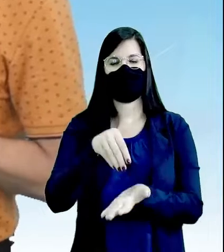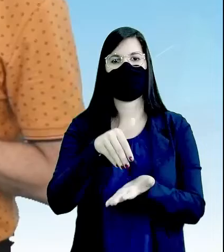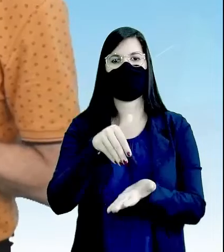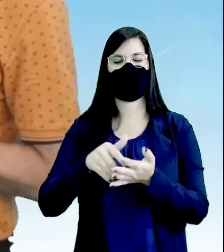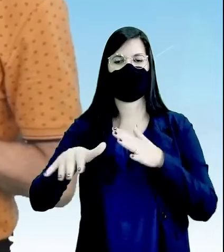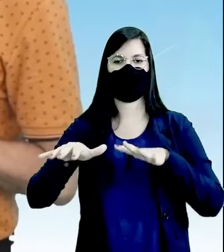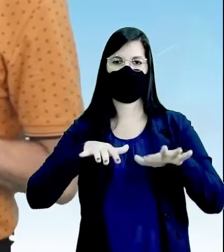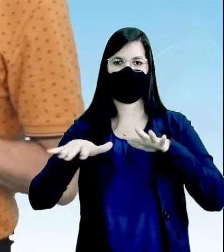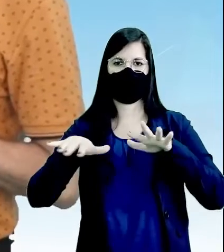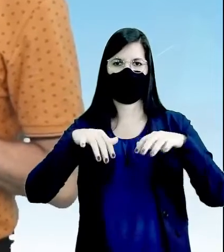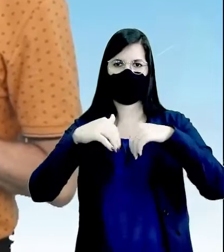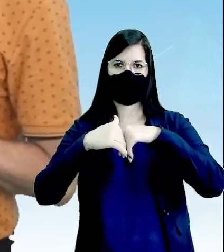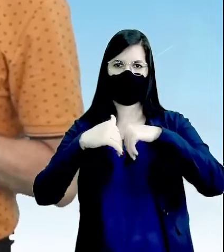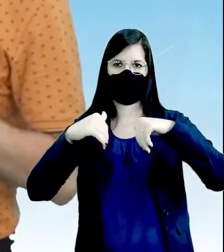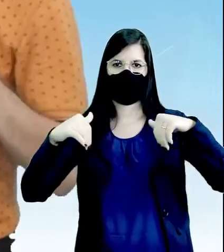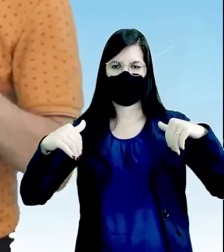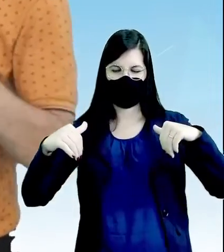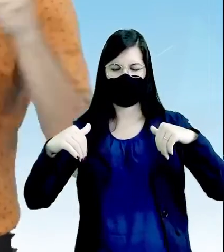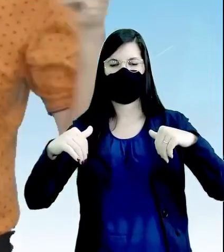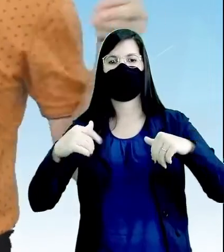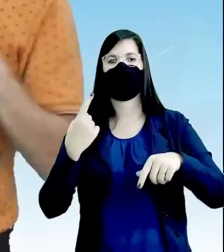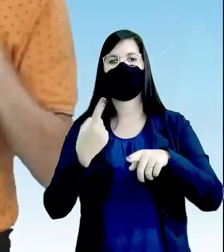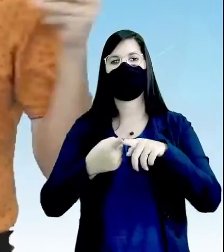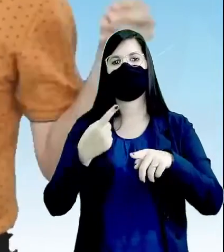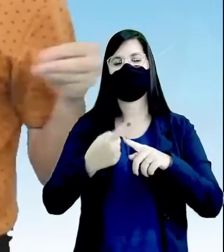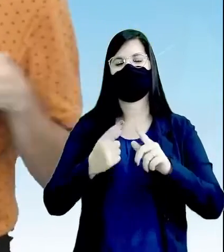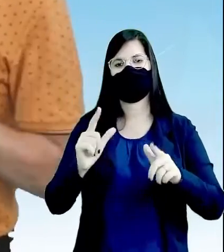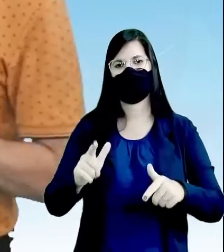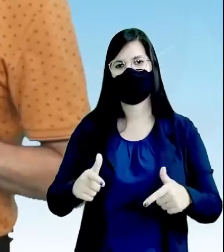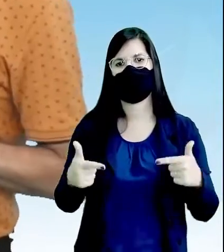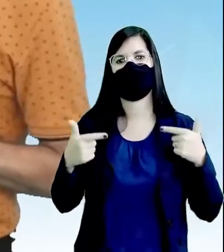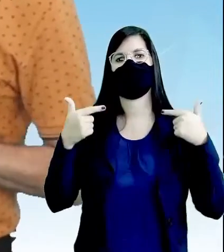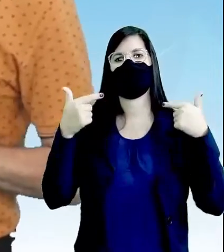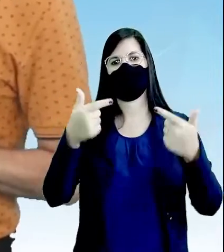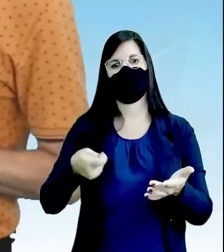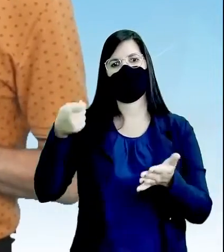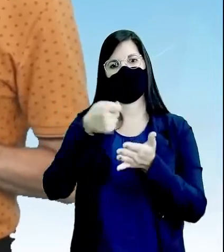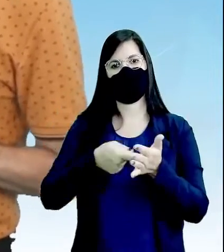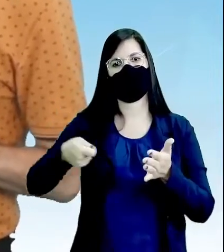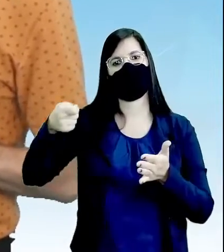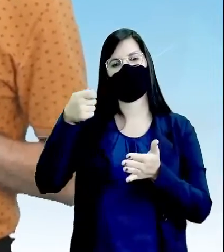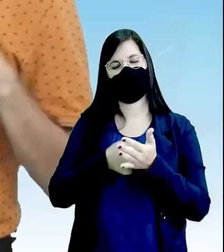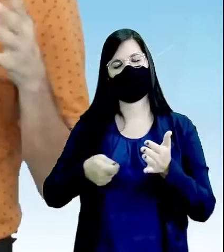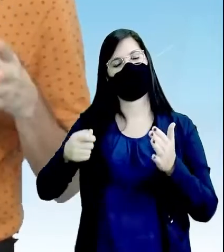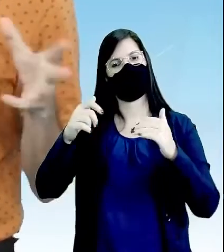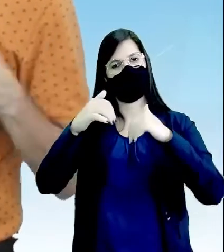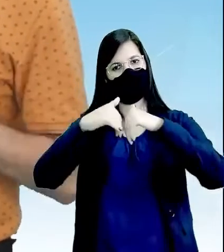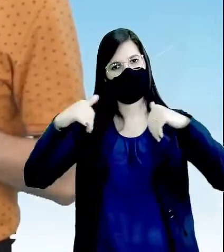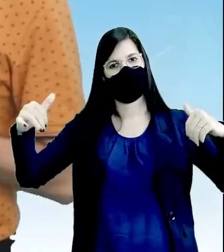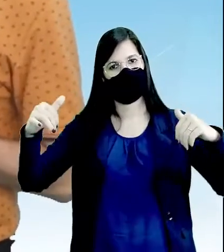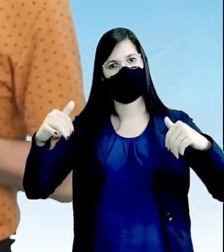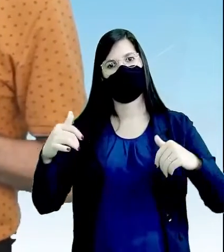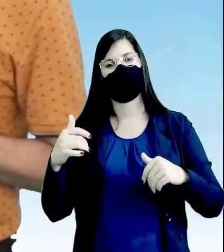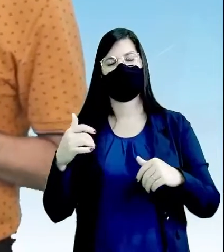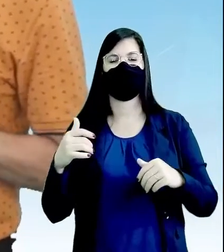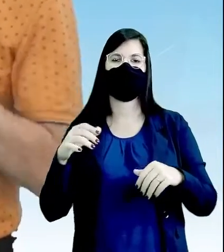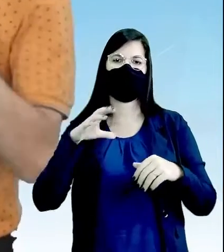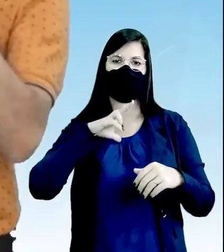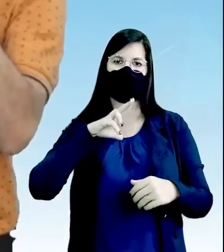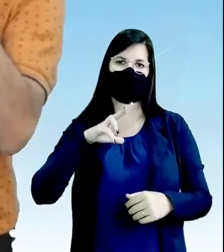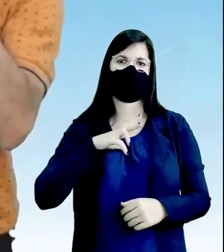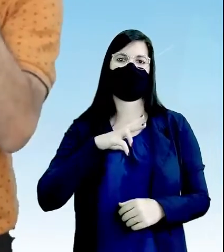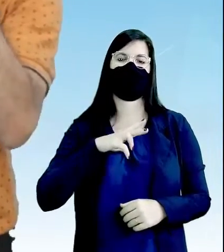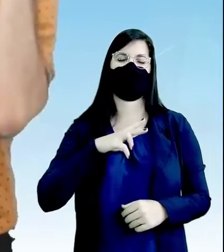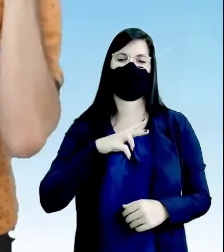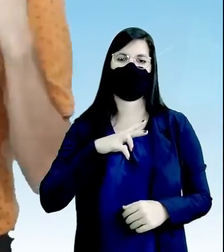movimento separatista do período colonial, porque lutou pela separação, né, de Portugal e do Brasil em relação a Portugal.